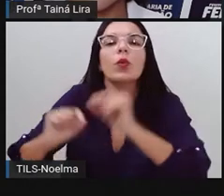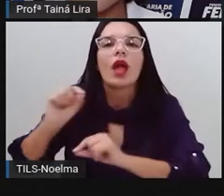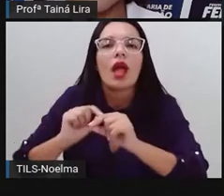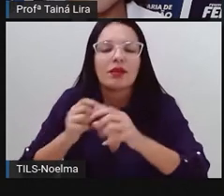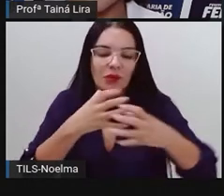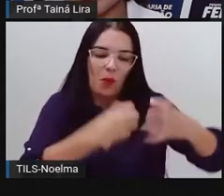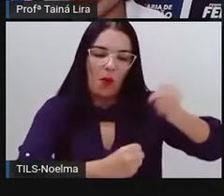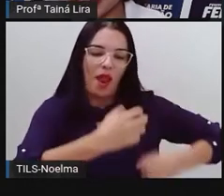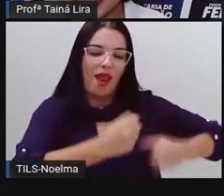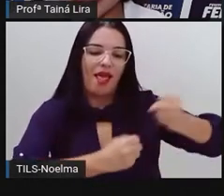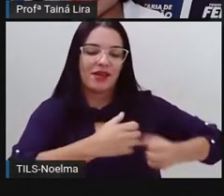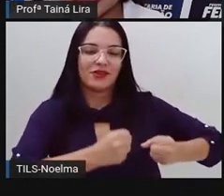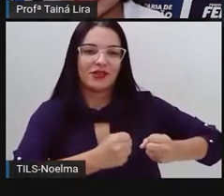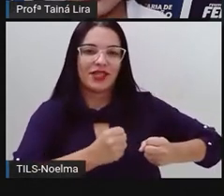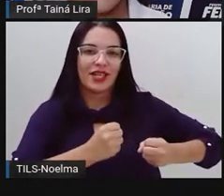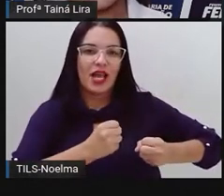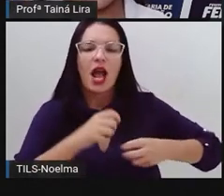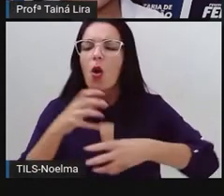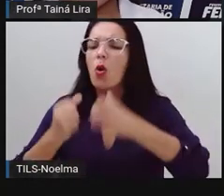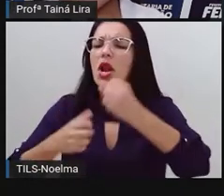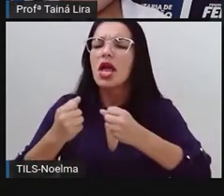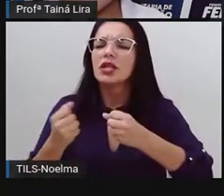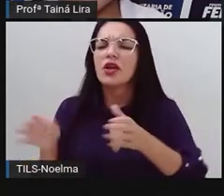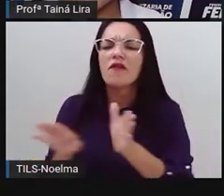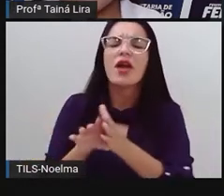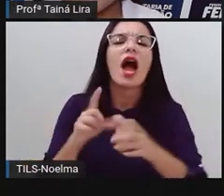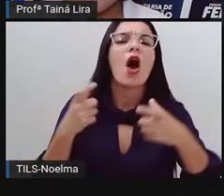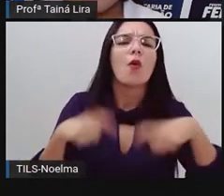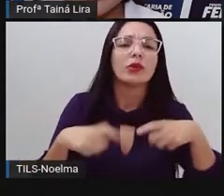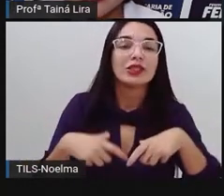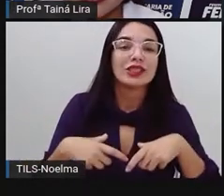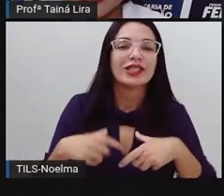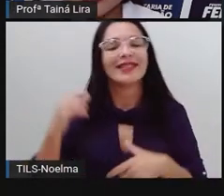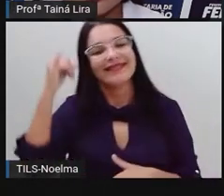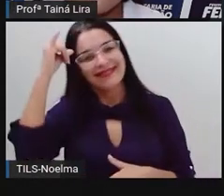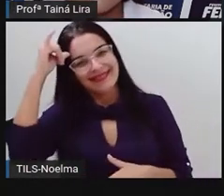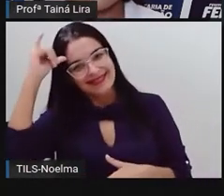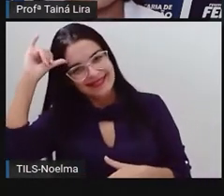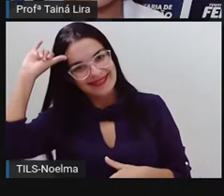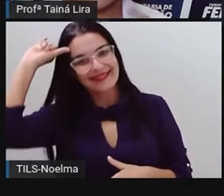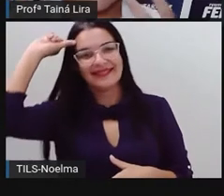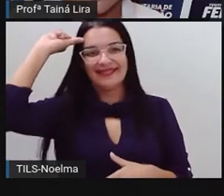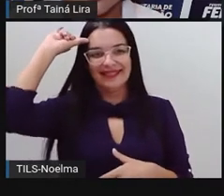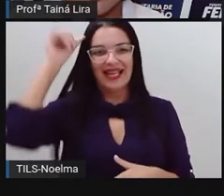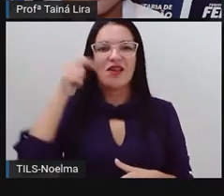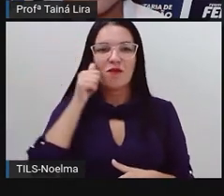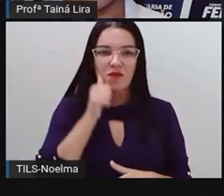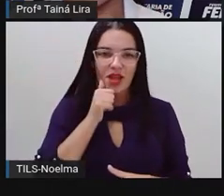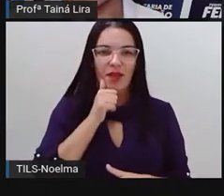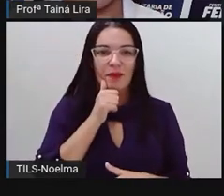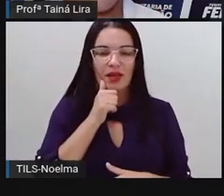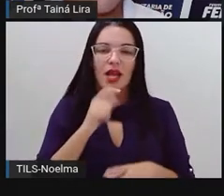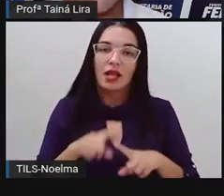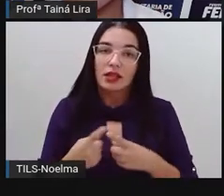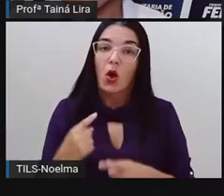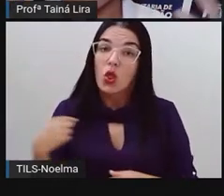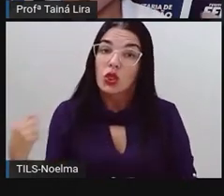vaca que tá lá no campo não é verdade então é nós dependemos a nossa alimentação